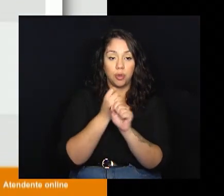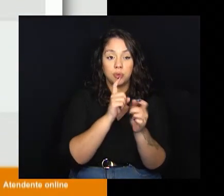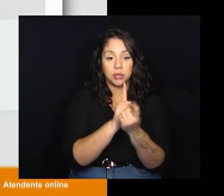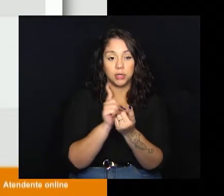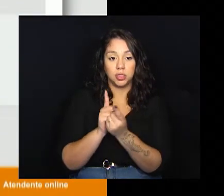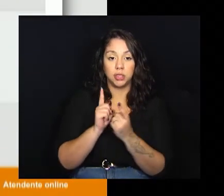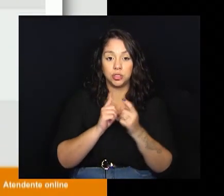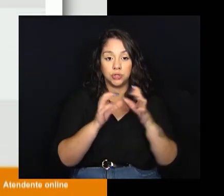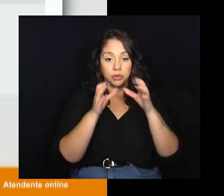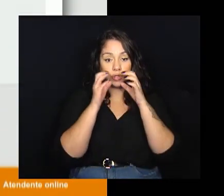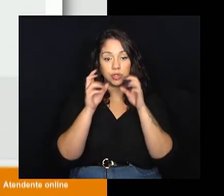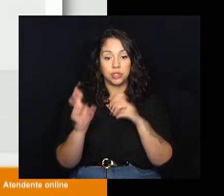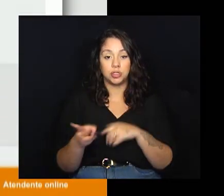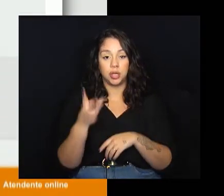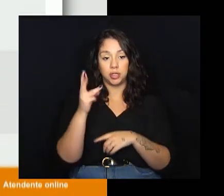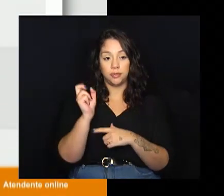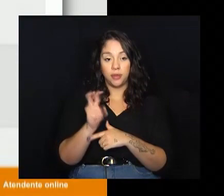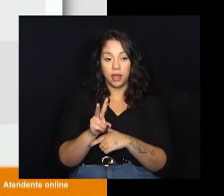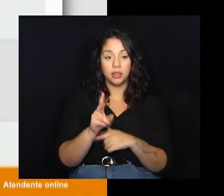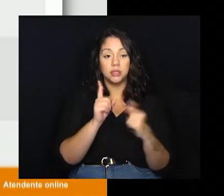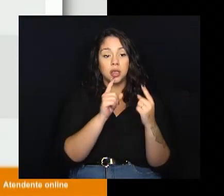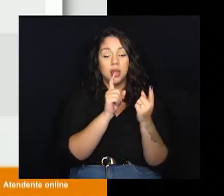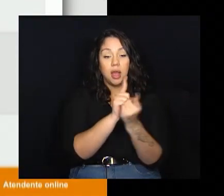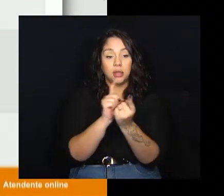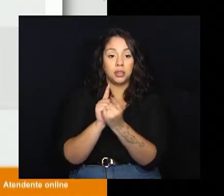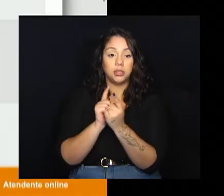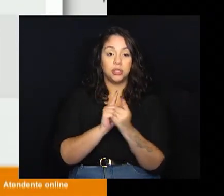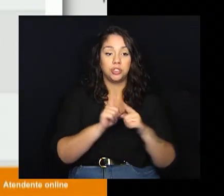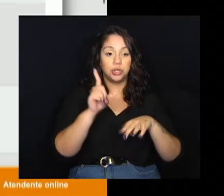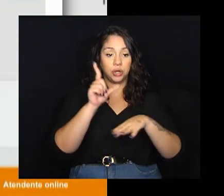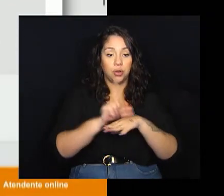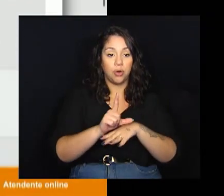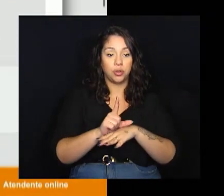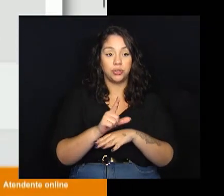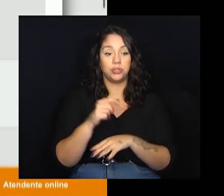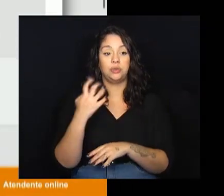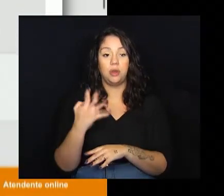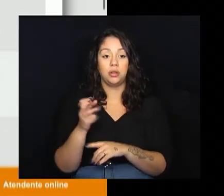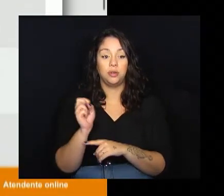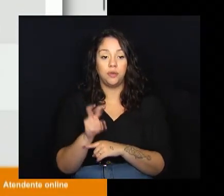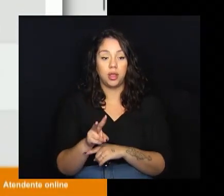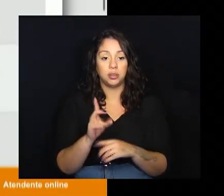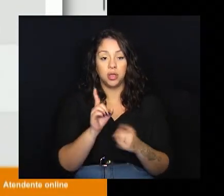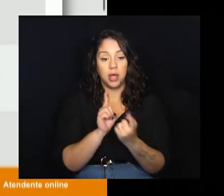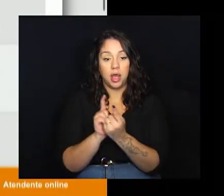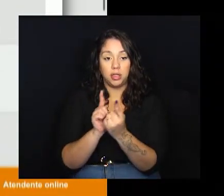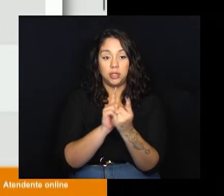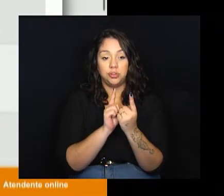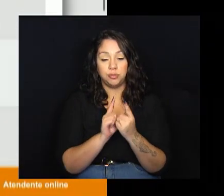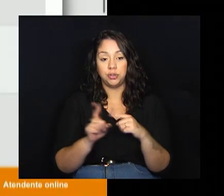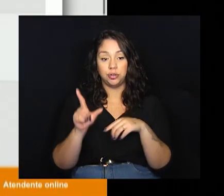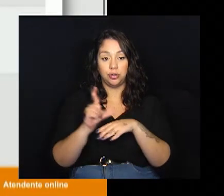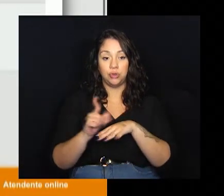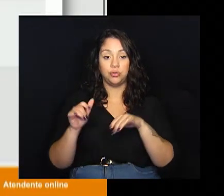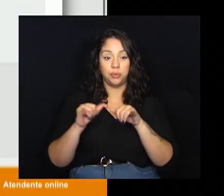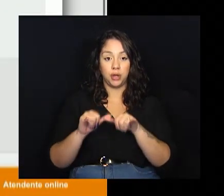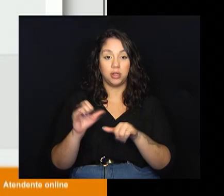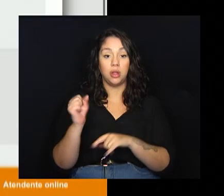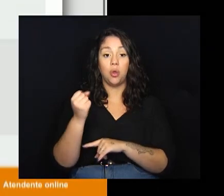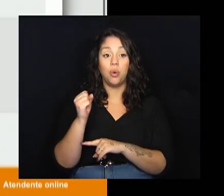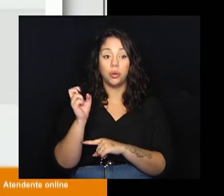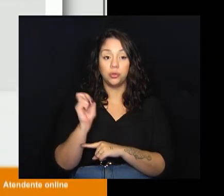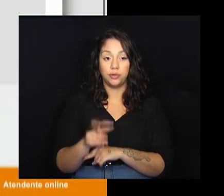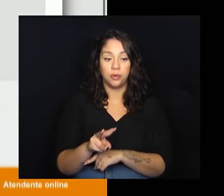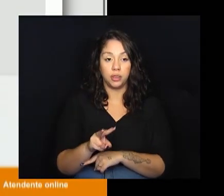são três vagas atendente de lojas quatro vagas atendente de lojas em mercados 8 vagas